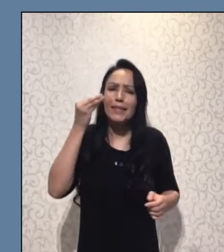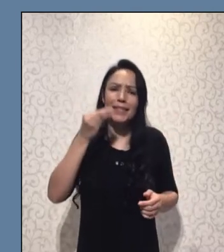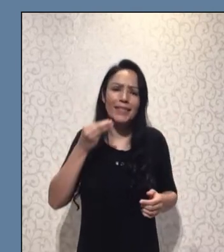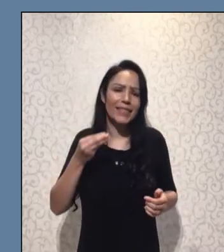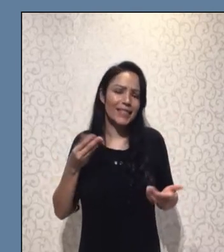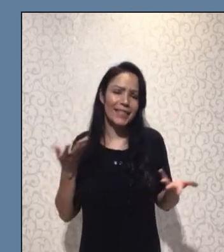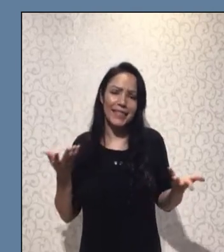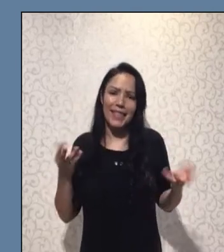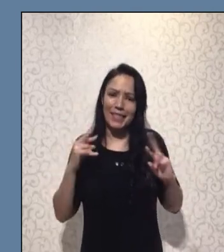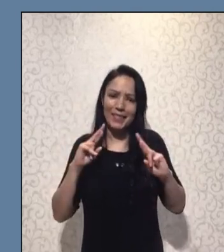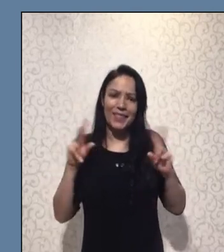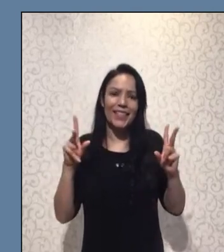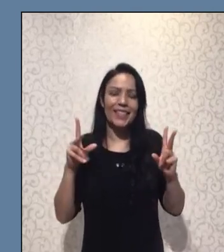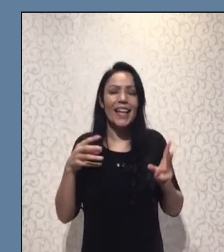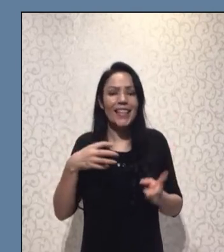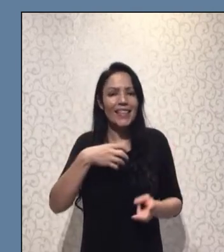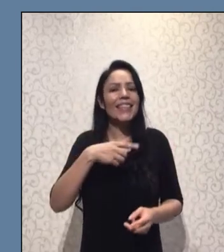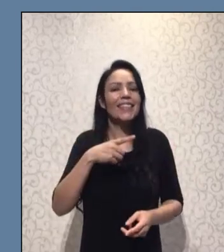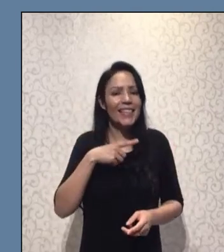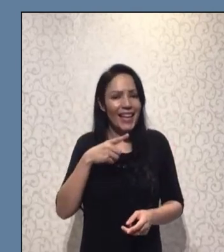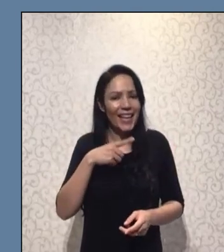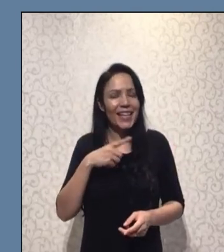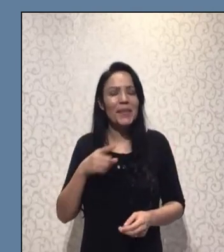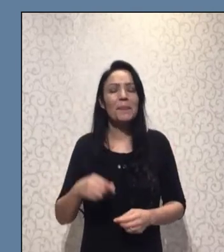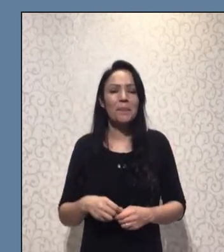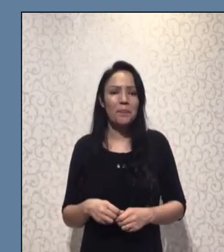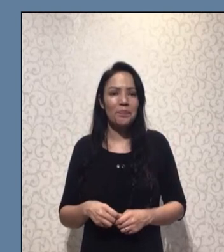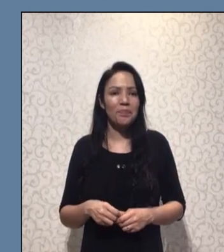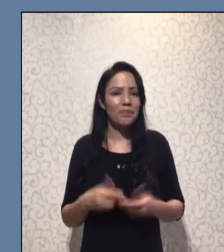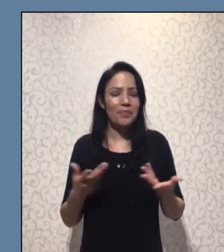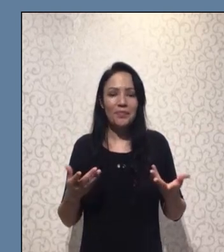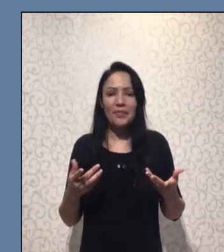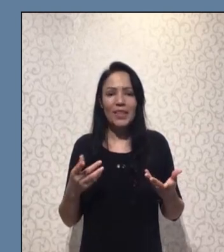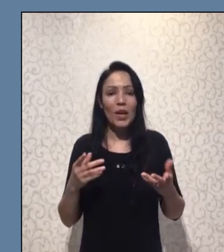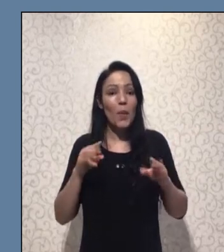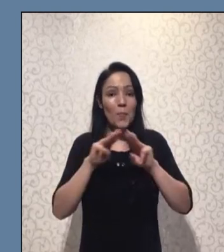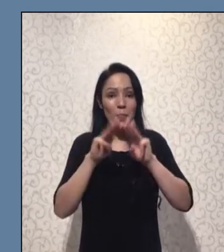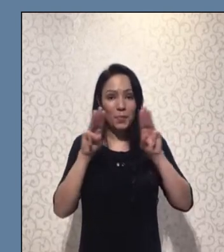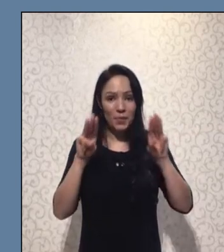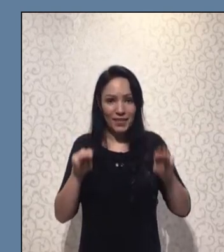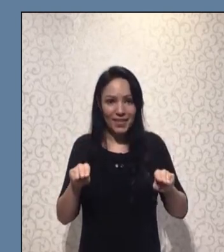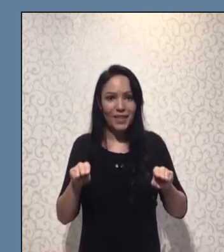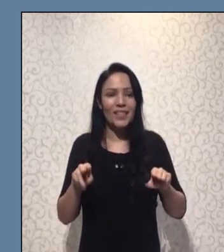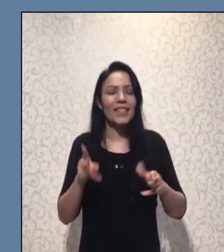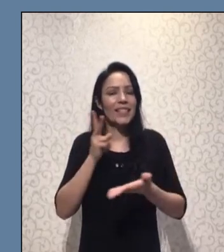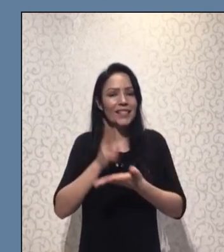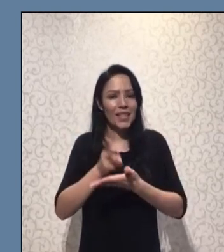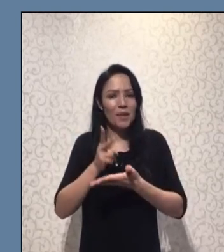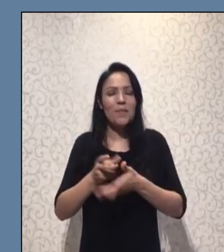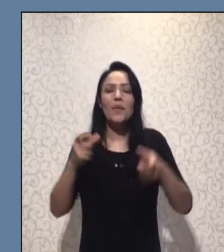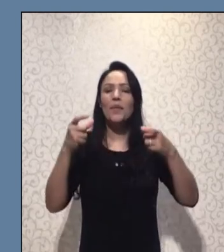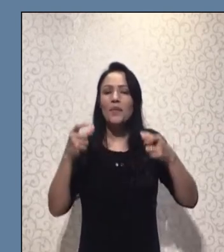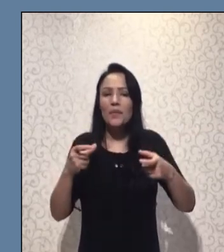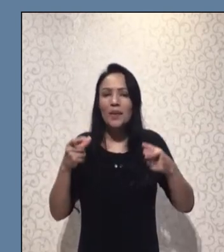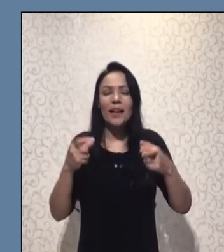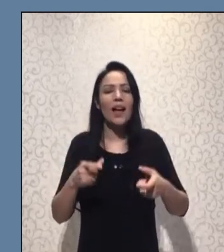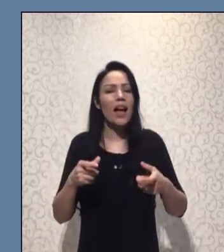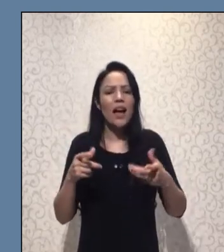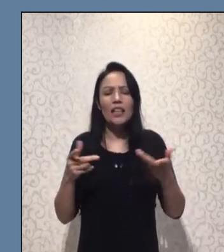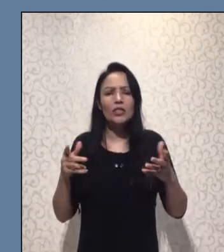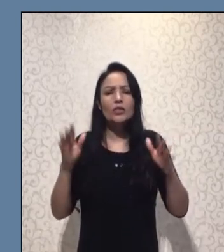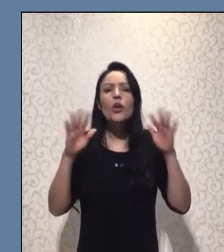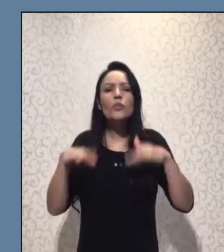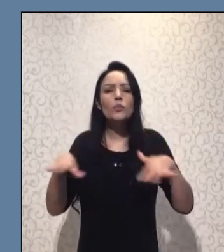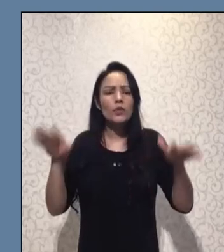que o Tadeu falou, tem uma reverência, por mais que o museu sempre tenha sido um lugar muito popular, né, no sentido das